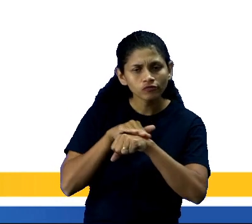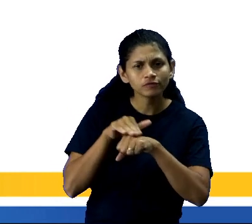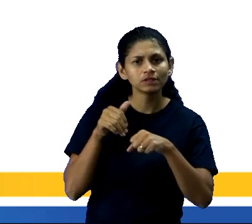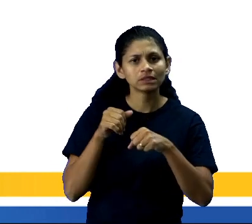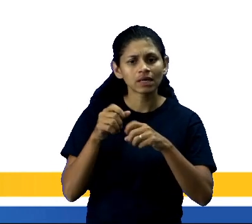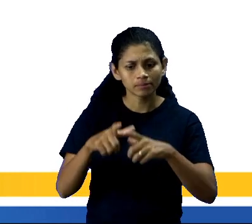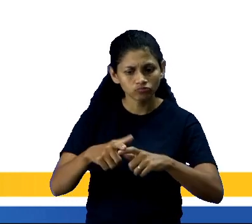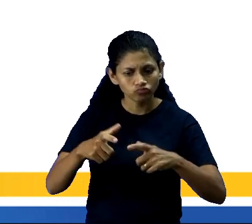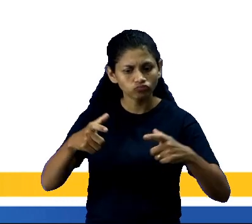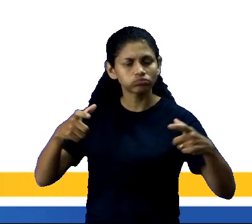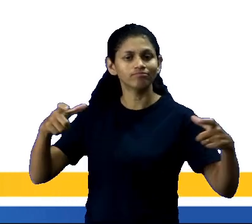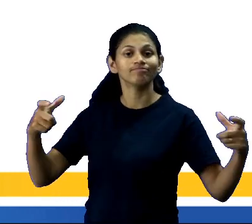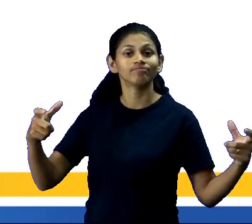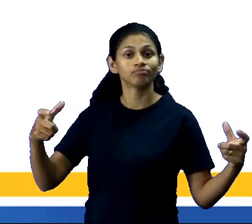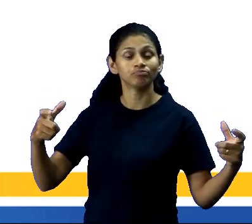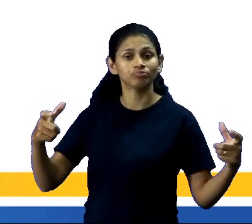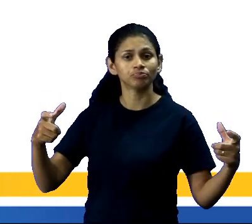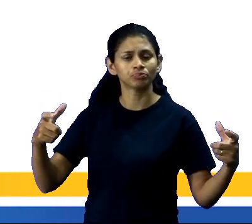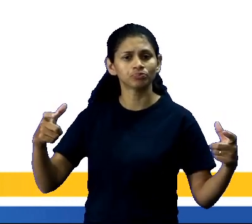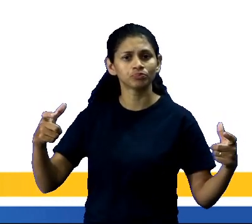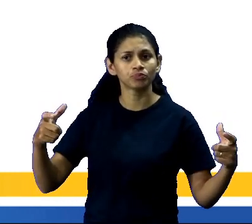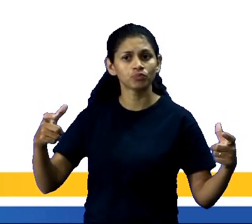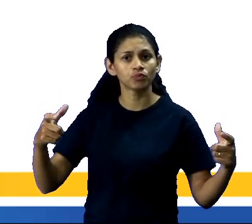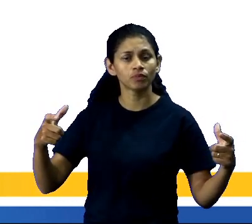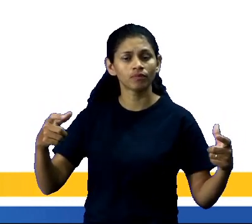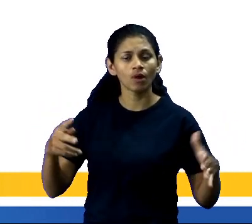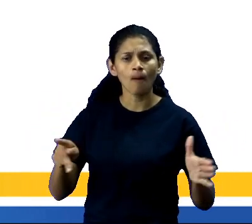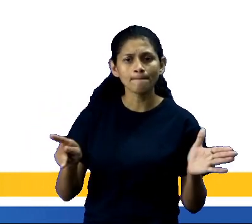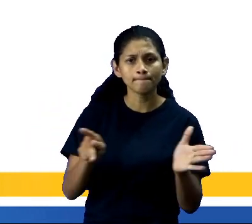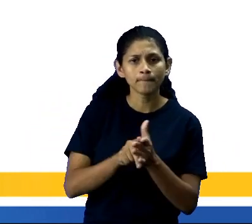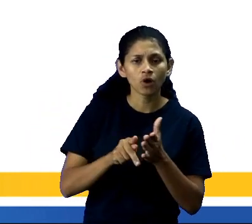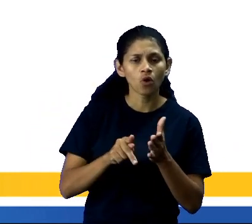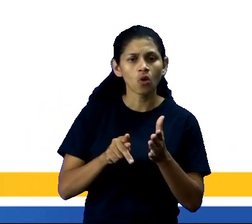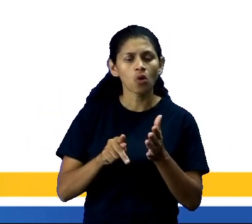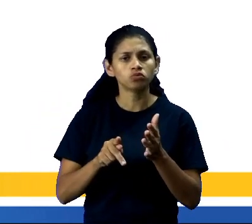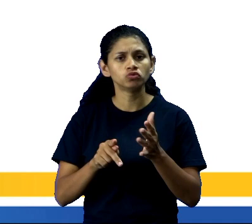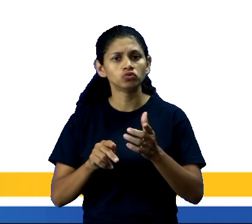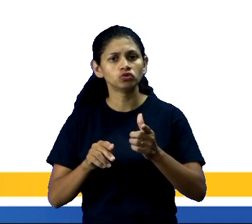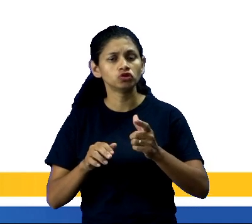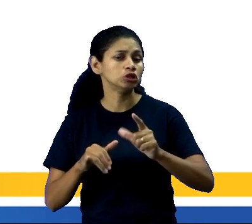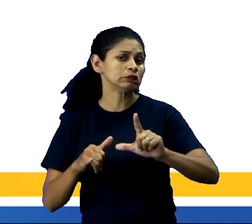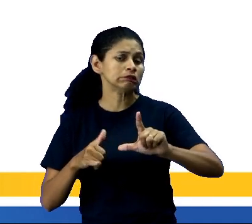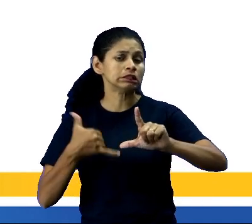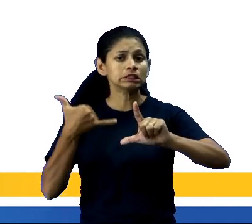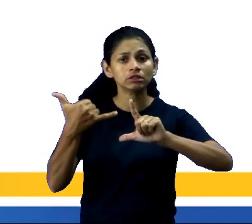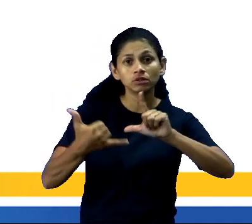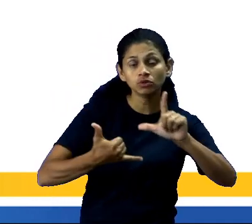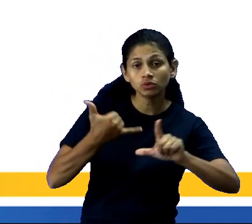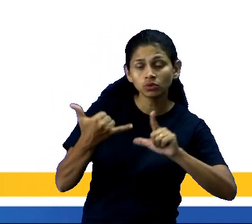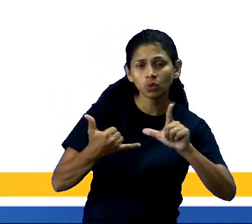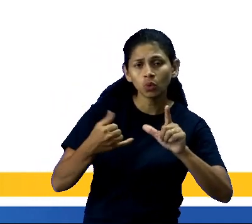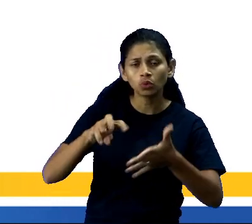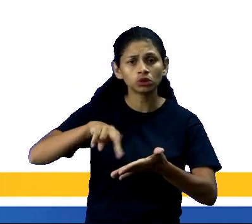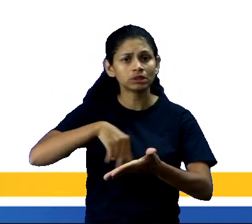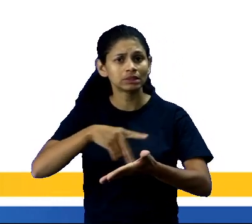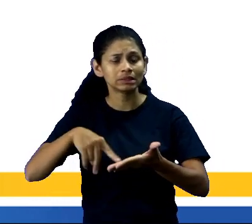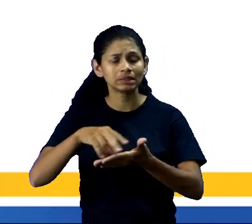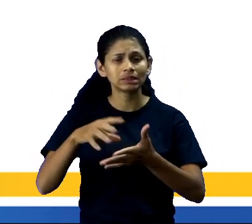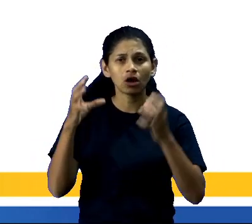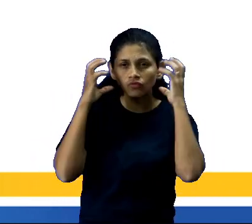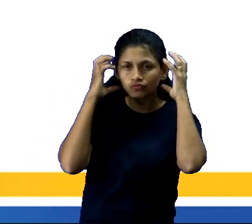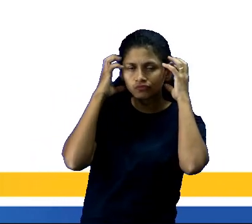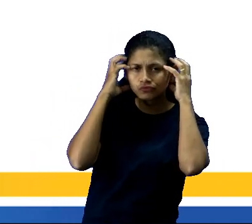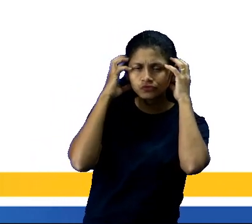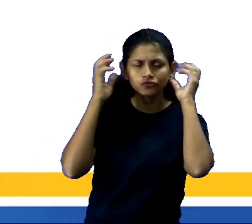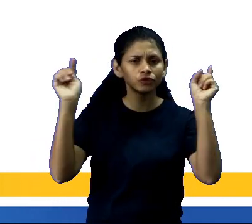mais amplo. Ele é composto de atividades lúdicas, recreativas, como dançar, ouvir música,